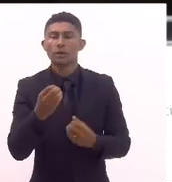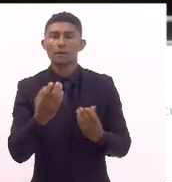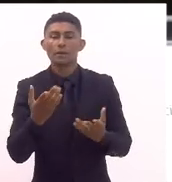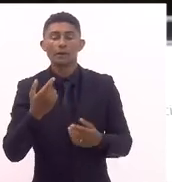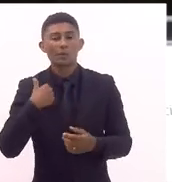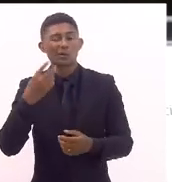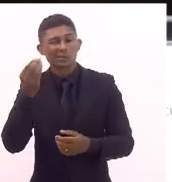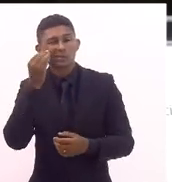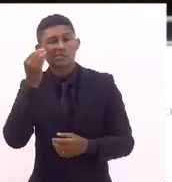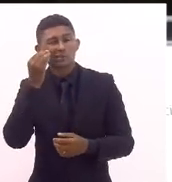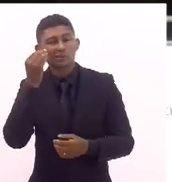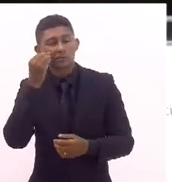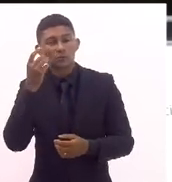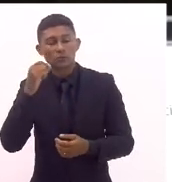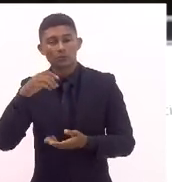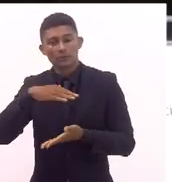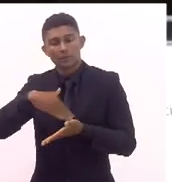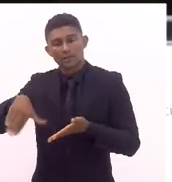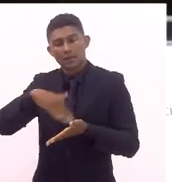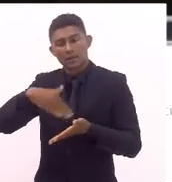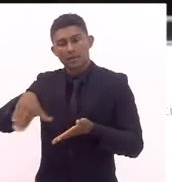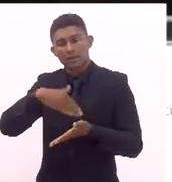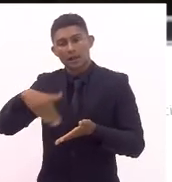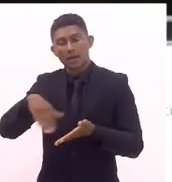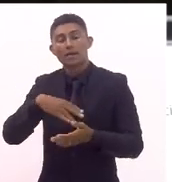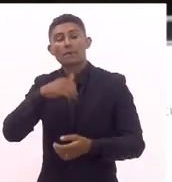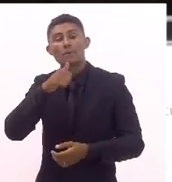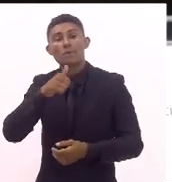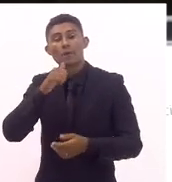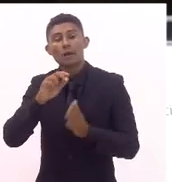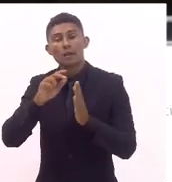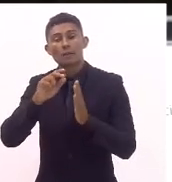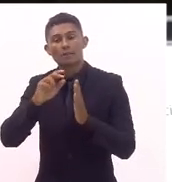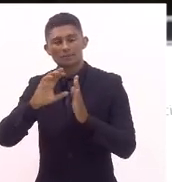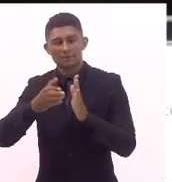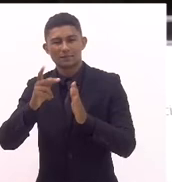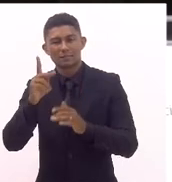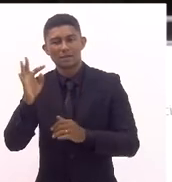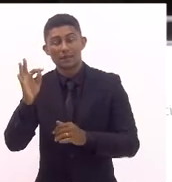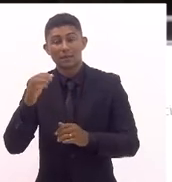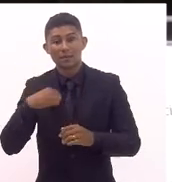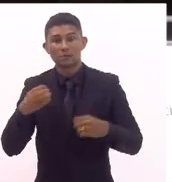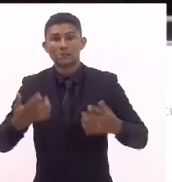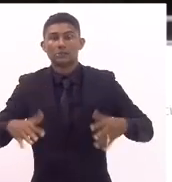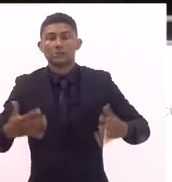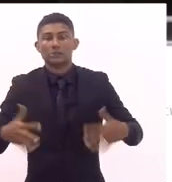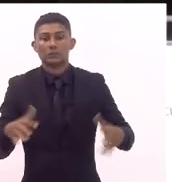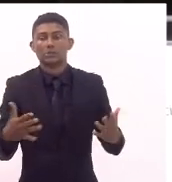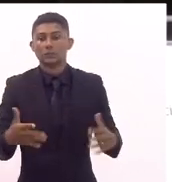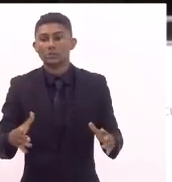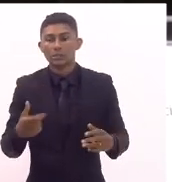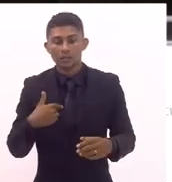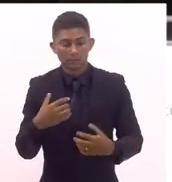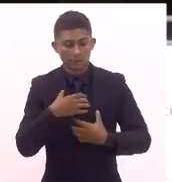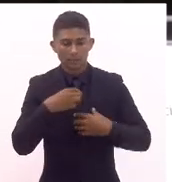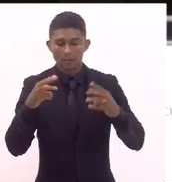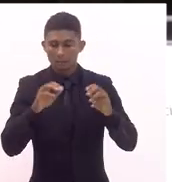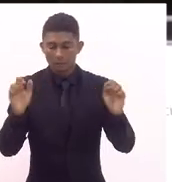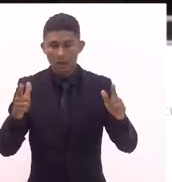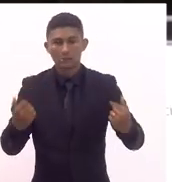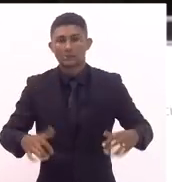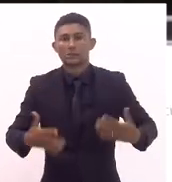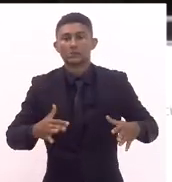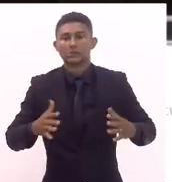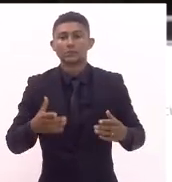para me tornar secretária Nacional de mulheres do PT e eu me tremia todo eu passei mal muito mal nesse